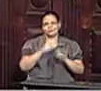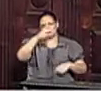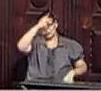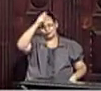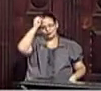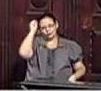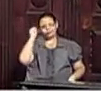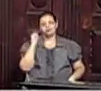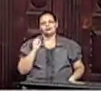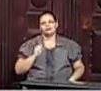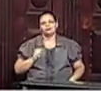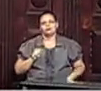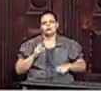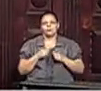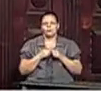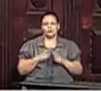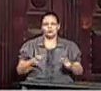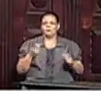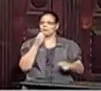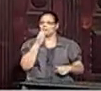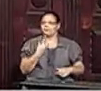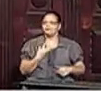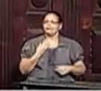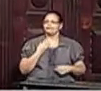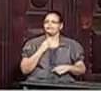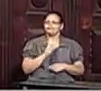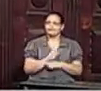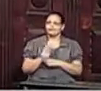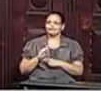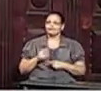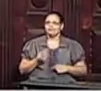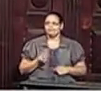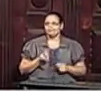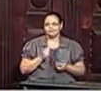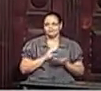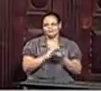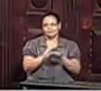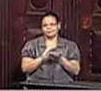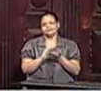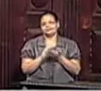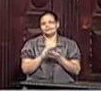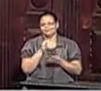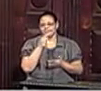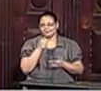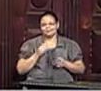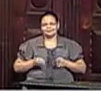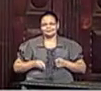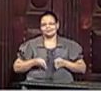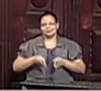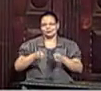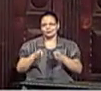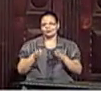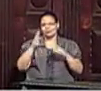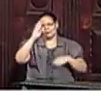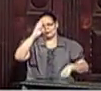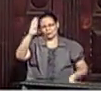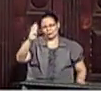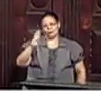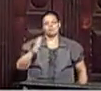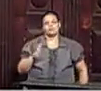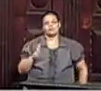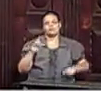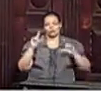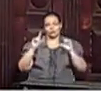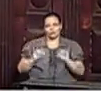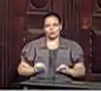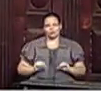poderia ensejar maiores benefícios e investimentos na rodovia e, principalmente, a redução